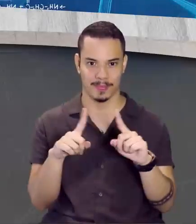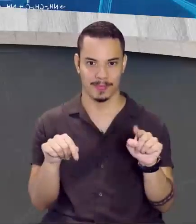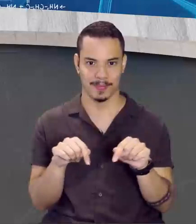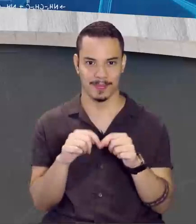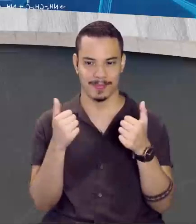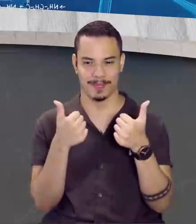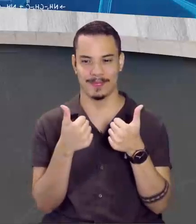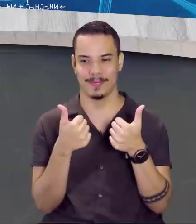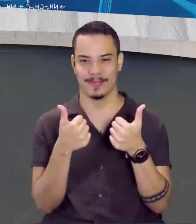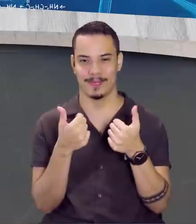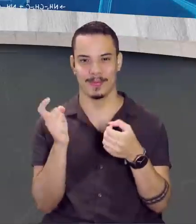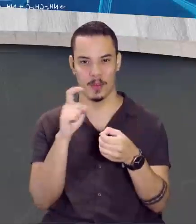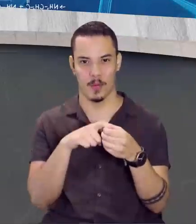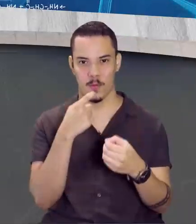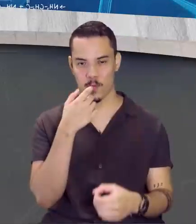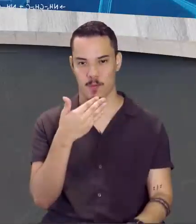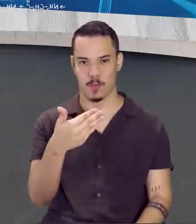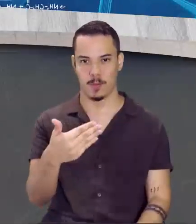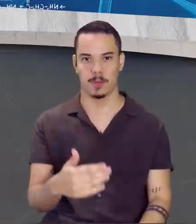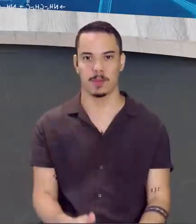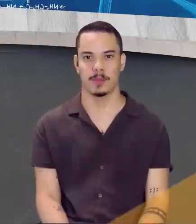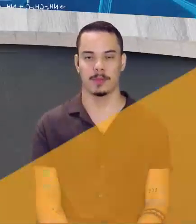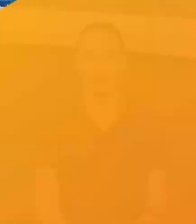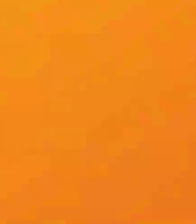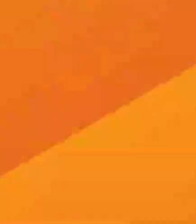Valeu? Voltaremos já já.